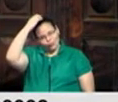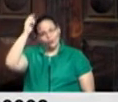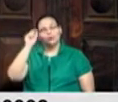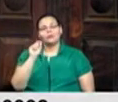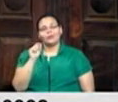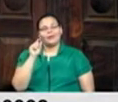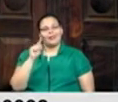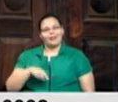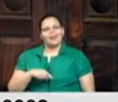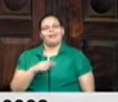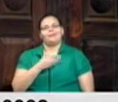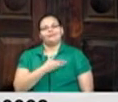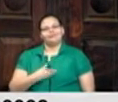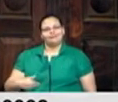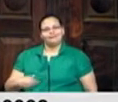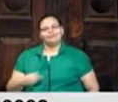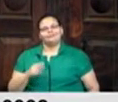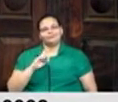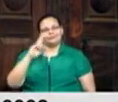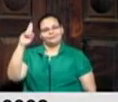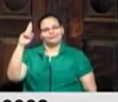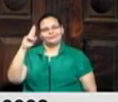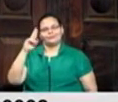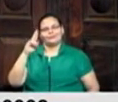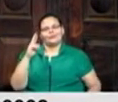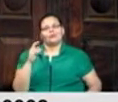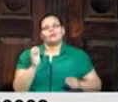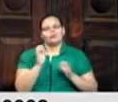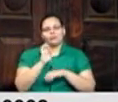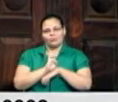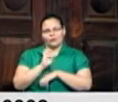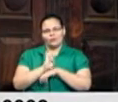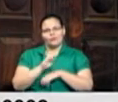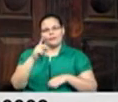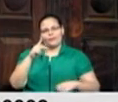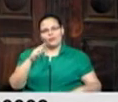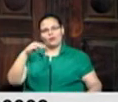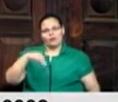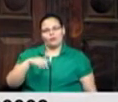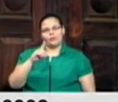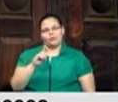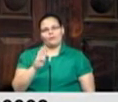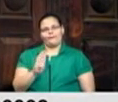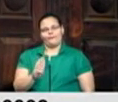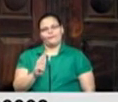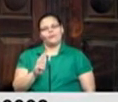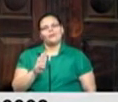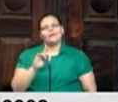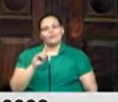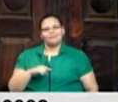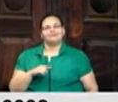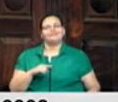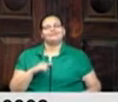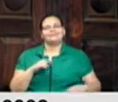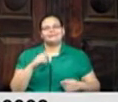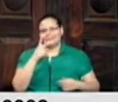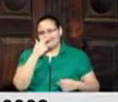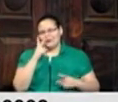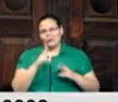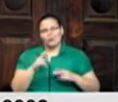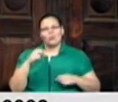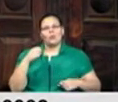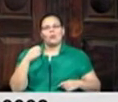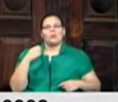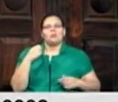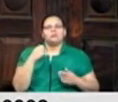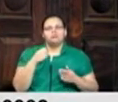gestores do estado. O PMDB, tomou uma coça